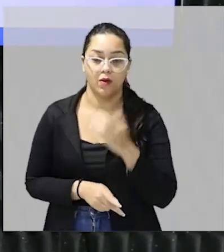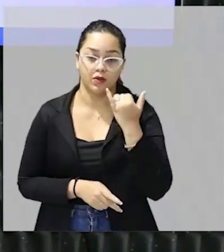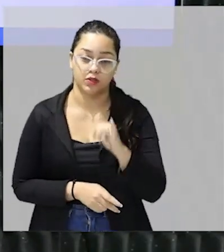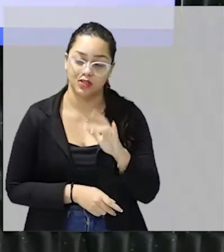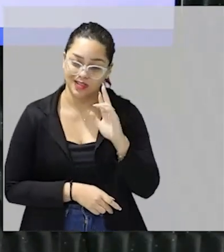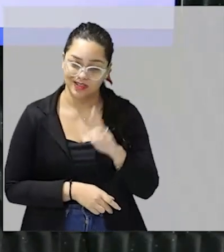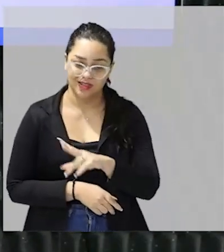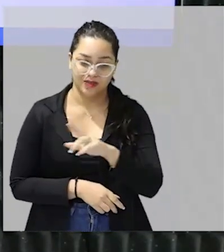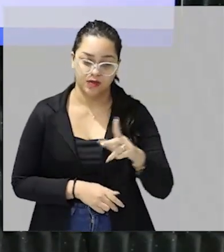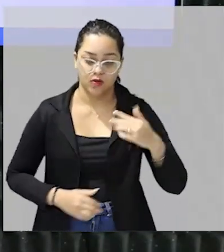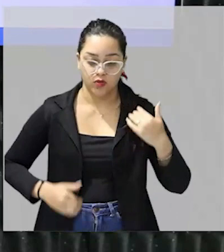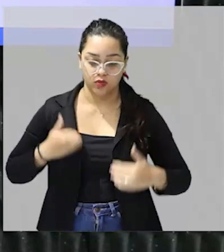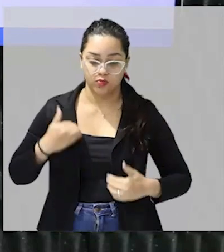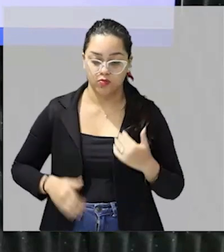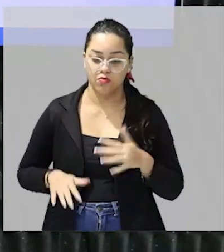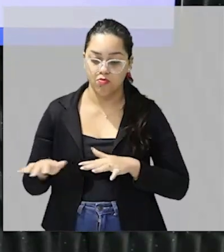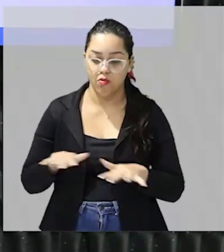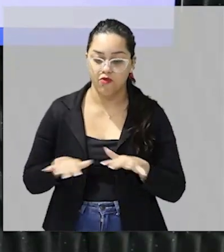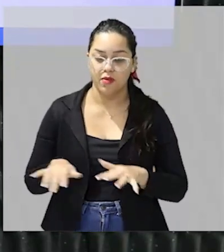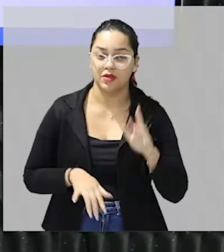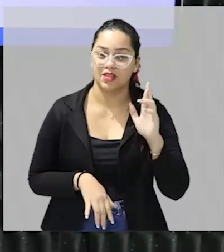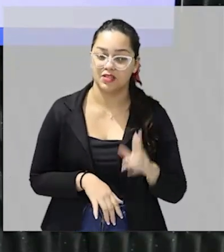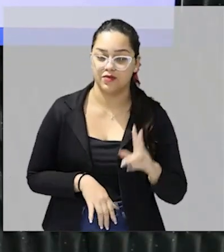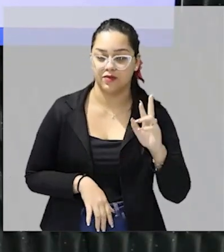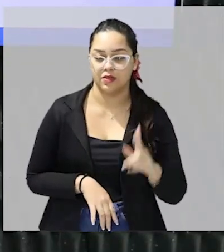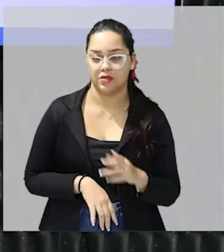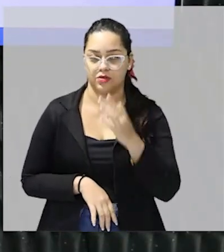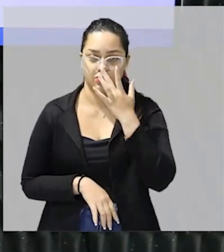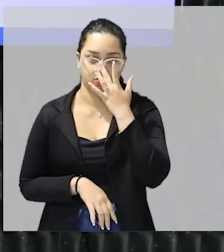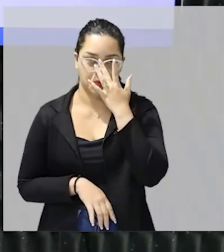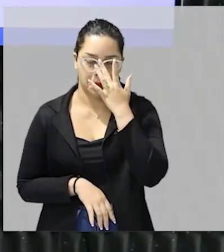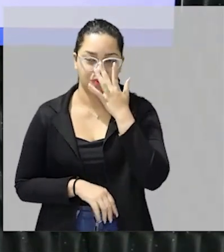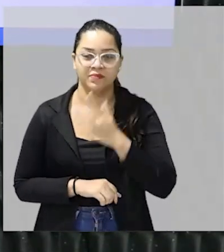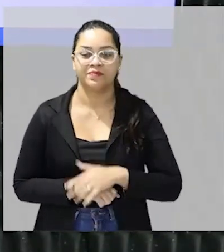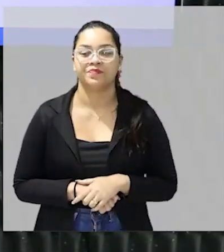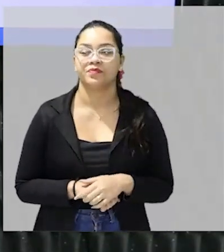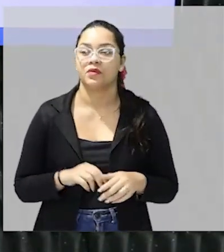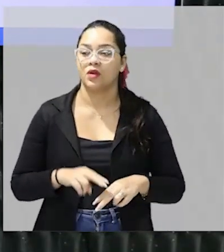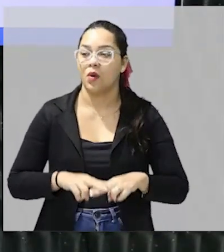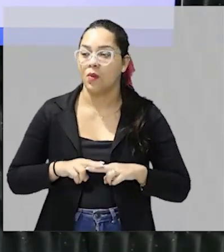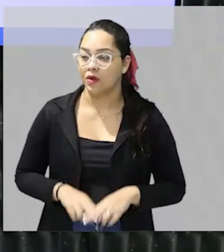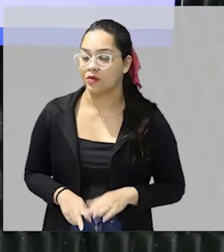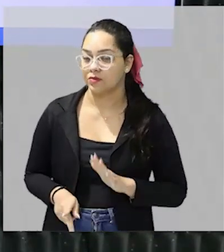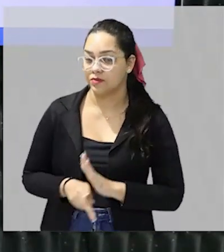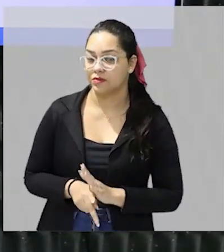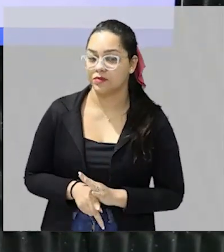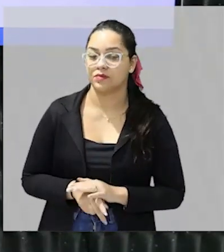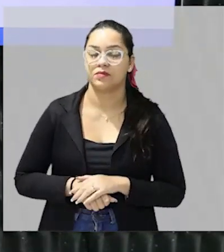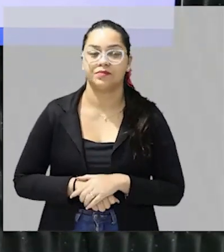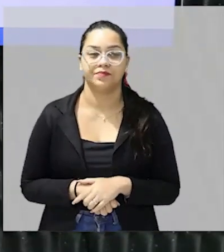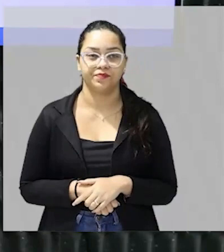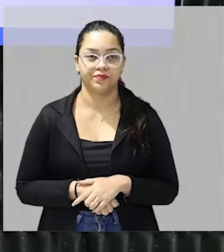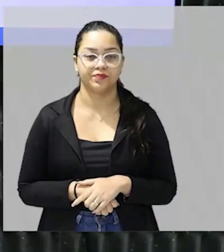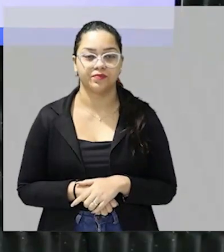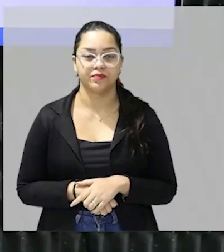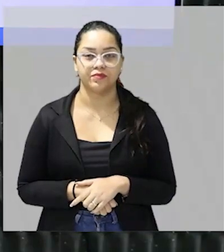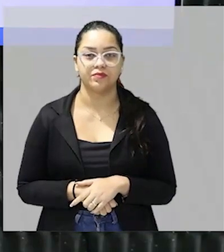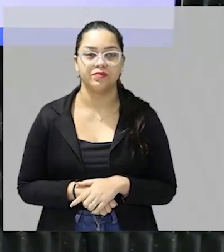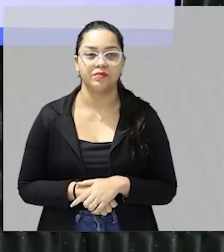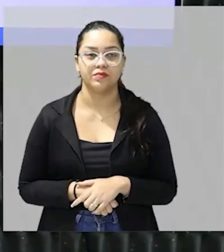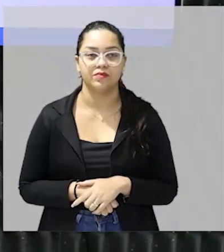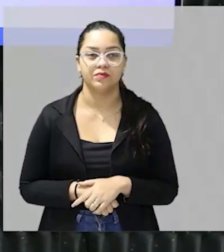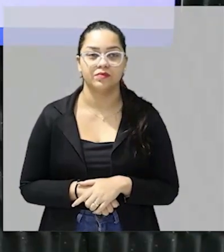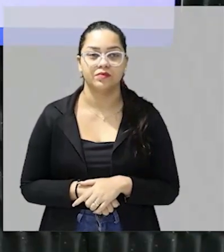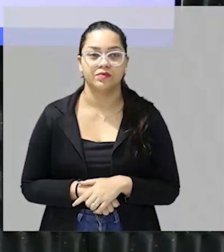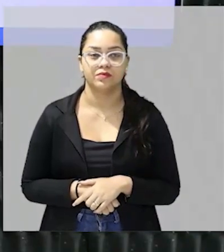energéticas diferentes, os movimentos são diferentes, o corpo trabalha de forma diferente. Então, o princípio da especificidade é isso.